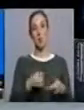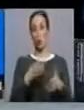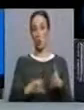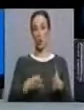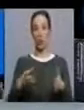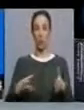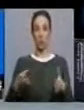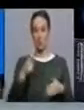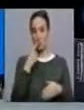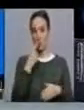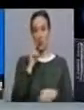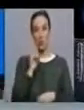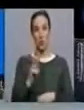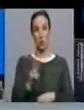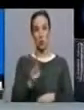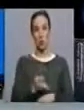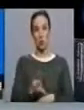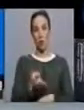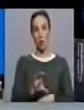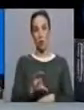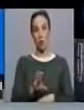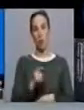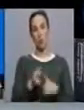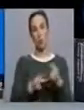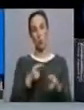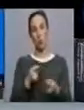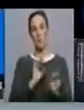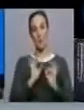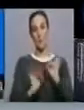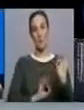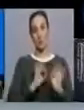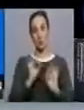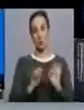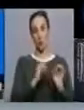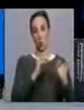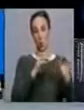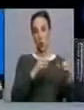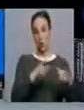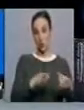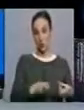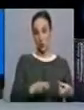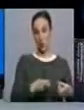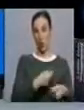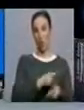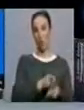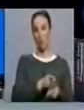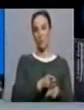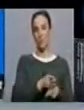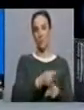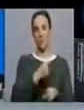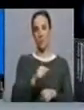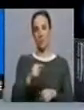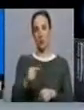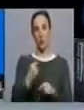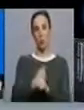frio encararmos o conquista da maratona ou seja é pressão dias do início do semestre e há uma série de aspectos